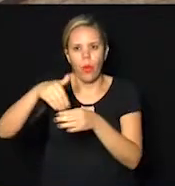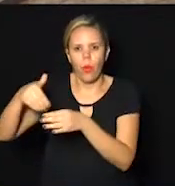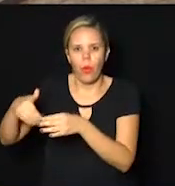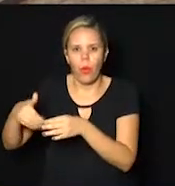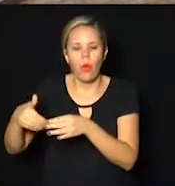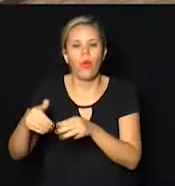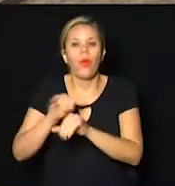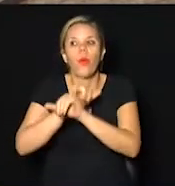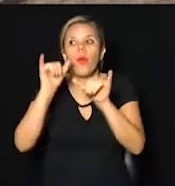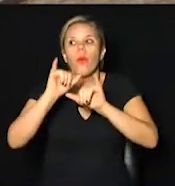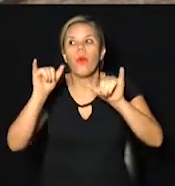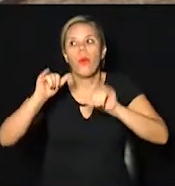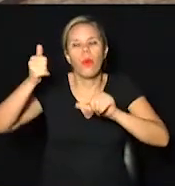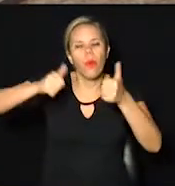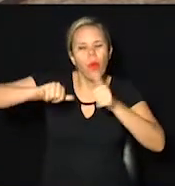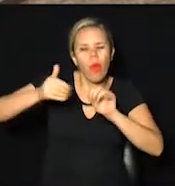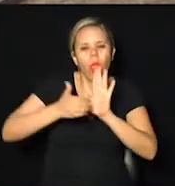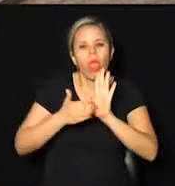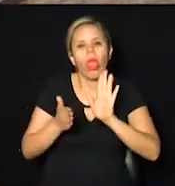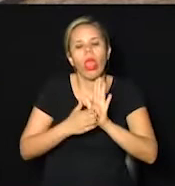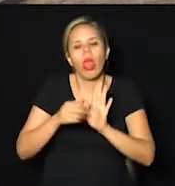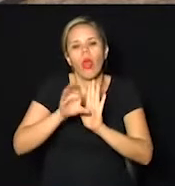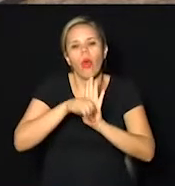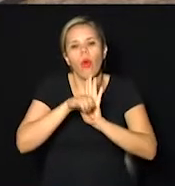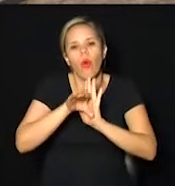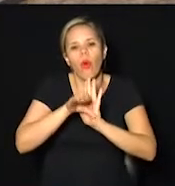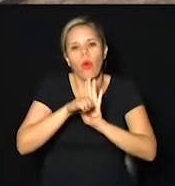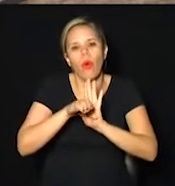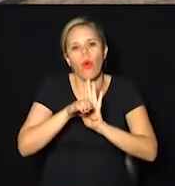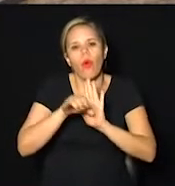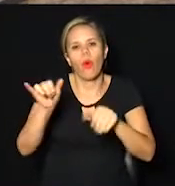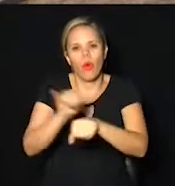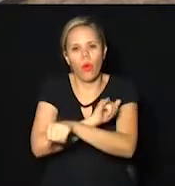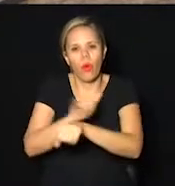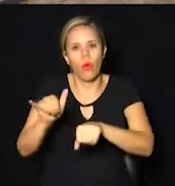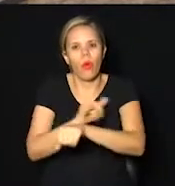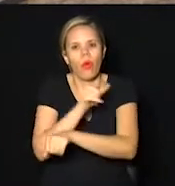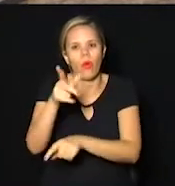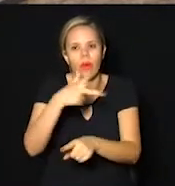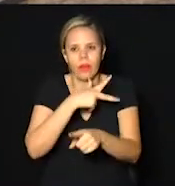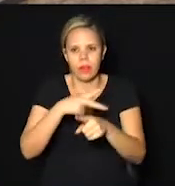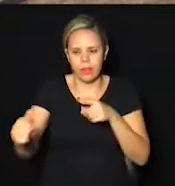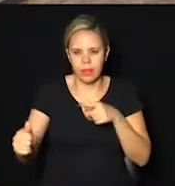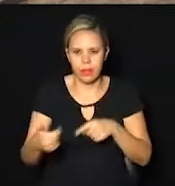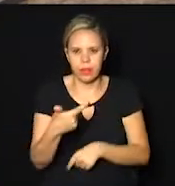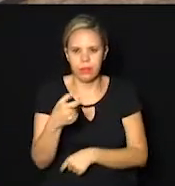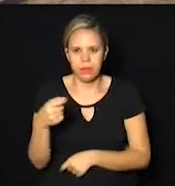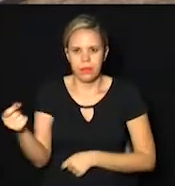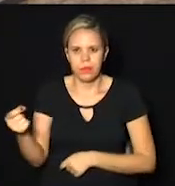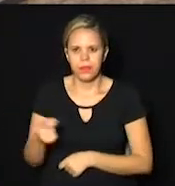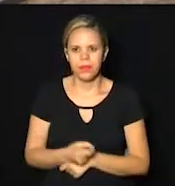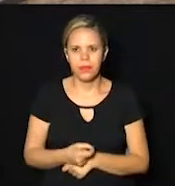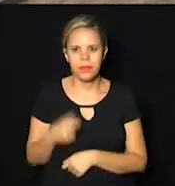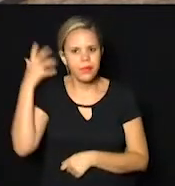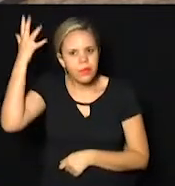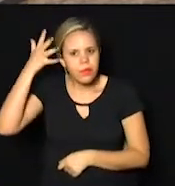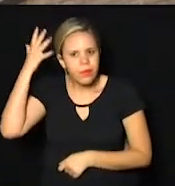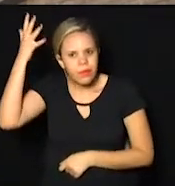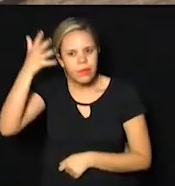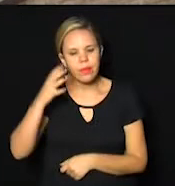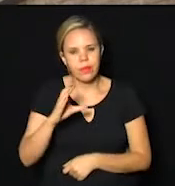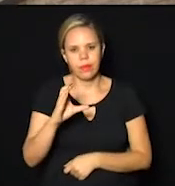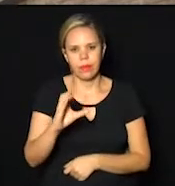Marketing. As análises, conceitos e estratégias para você vencer em 2020. A palestra é com o